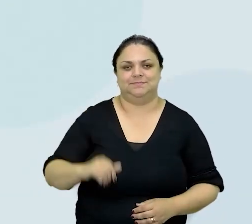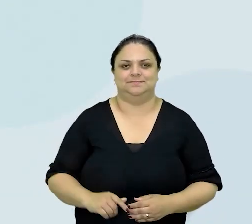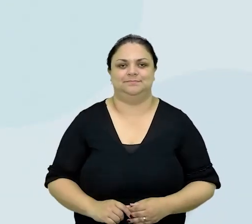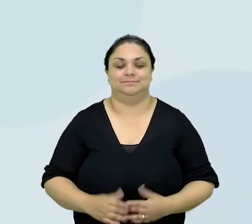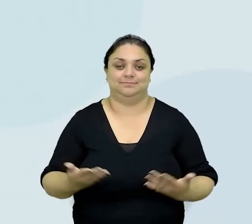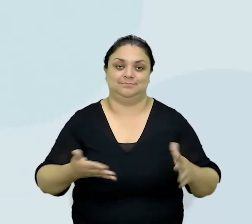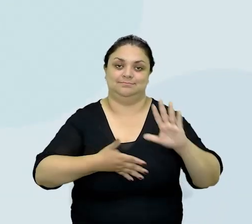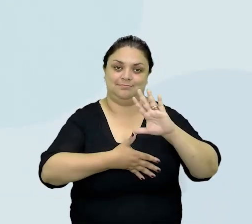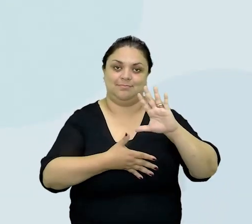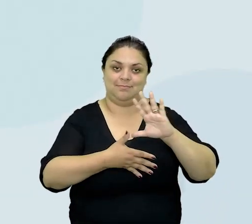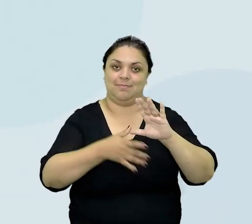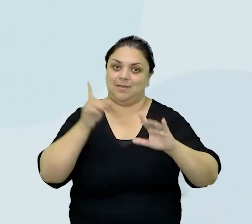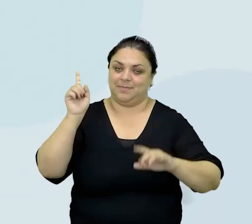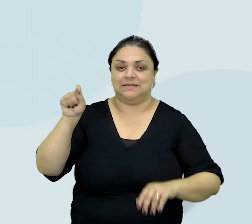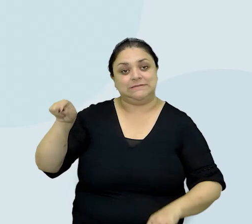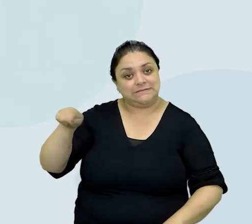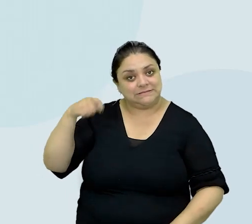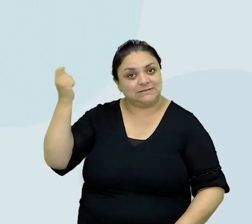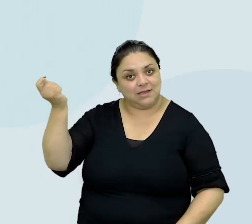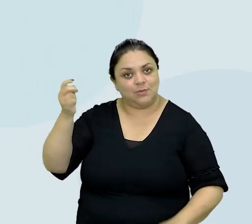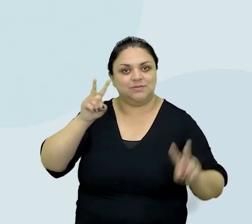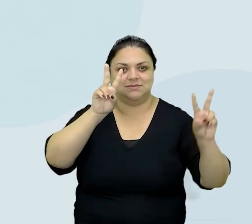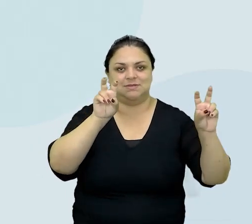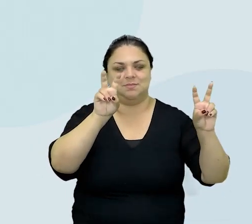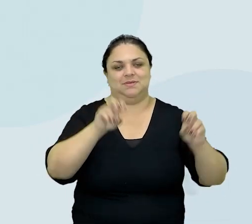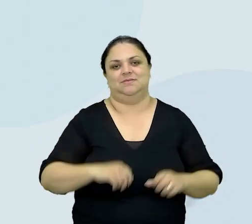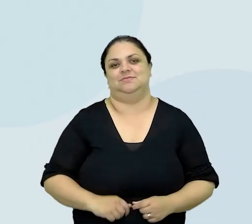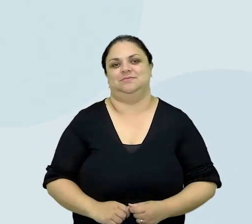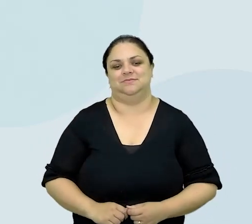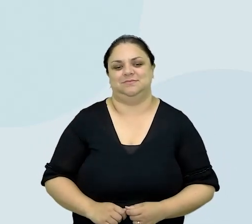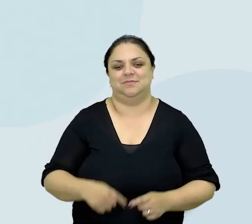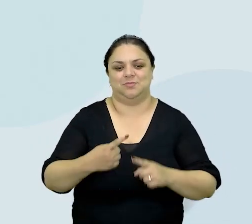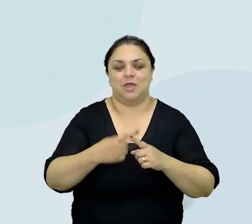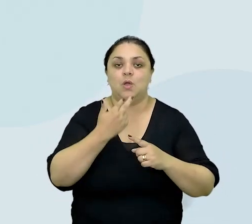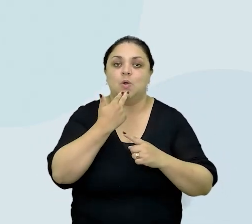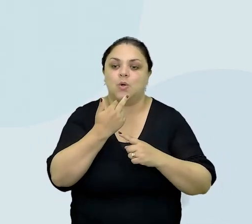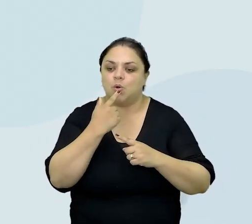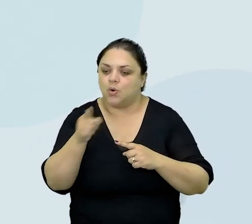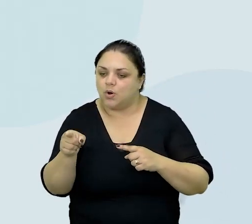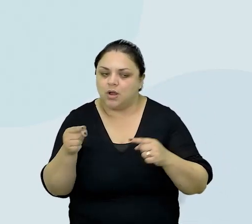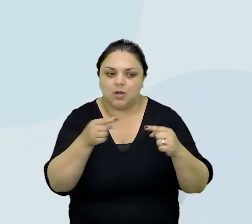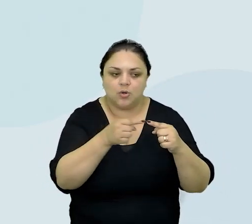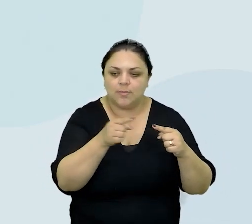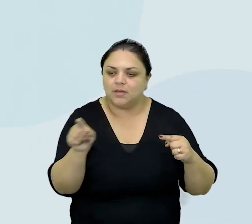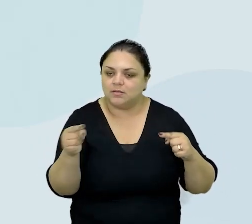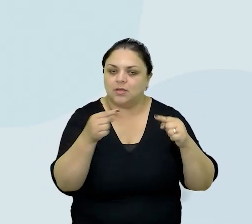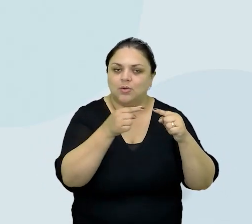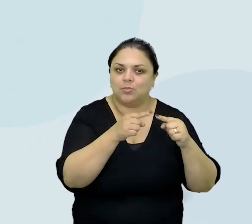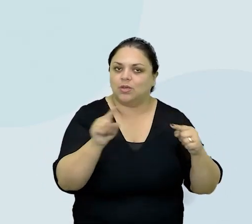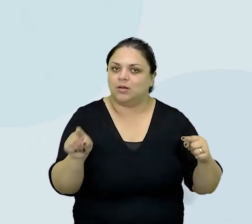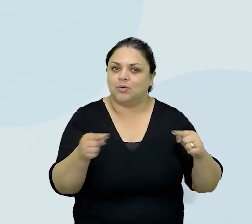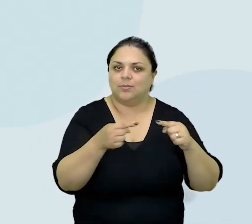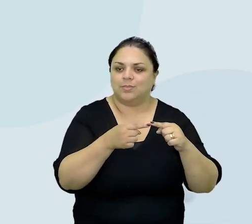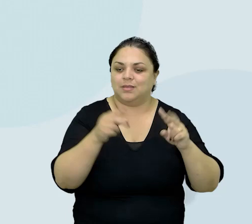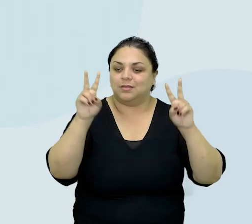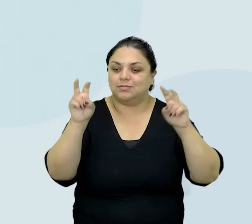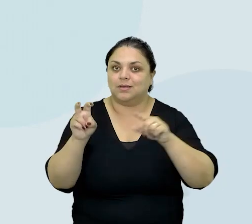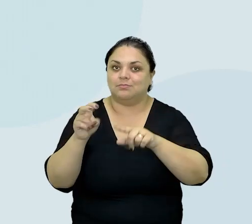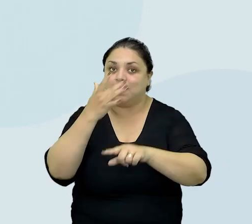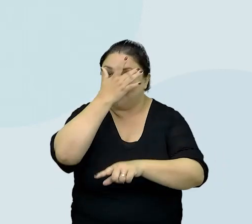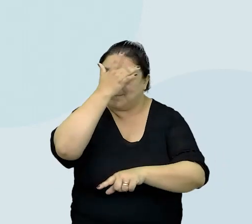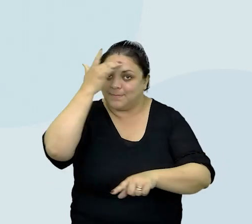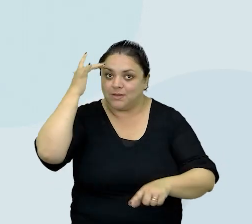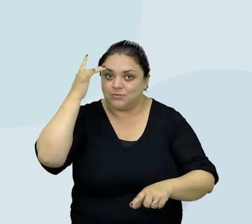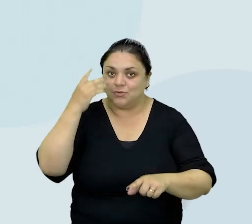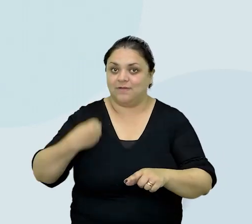que utiliza a cartografia temática. Você usa a escala de cores para você determinar a densidade populacional